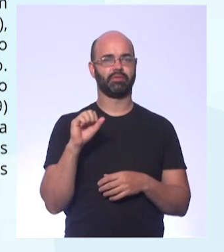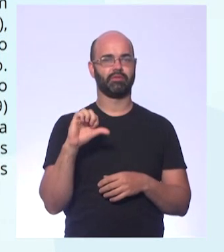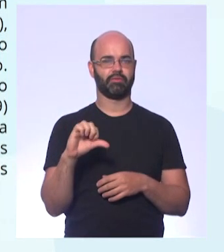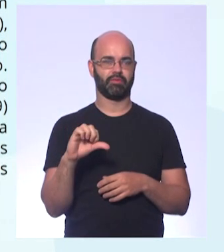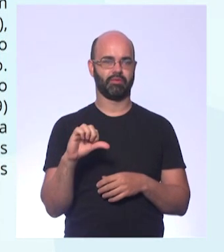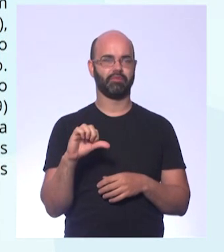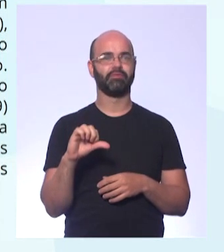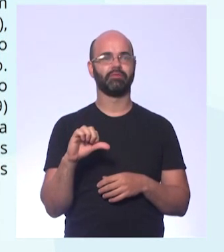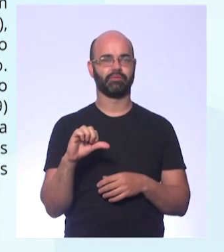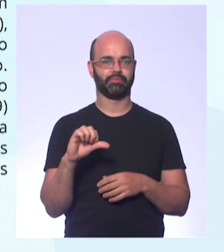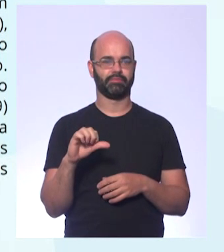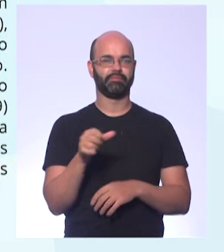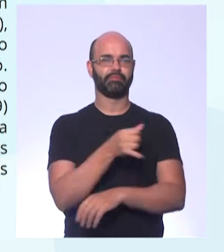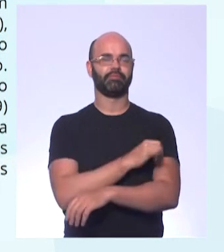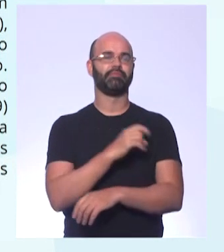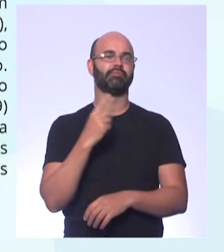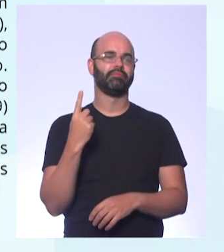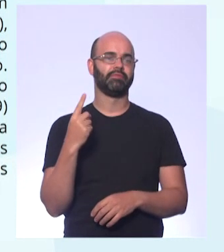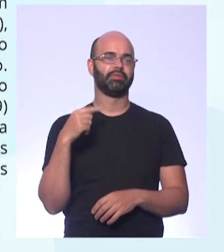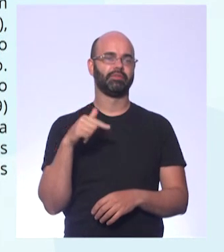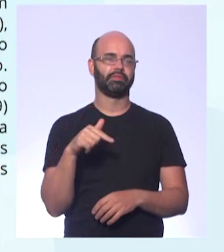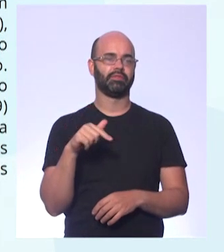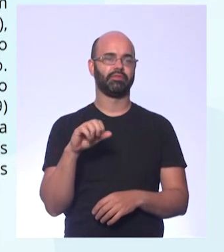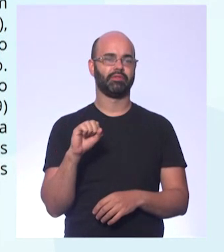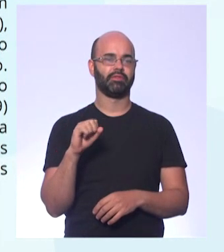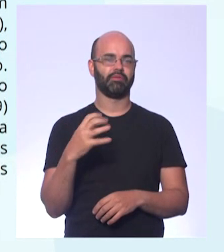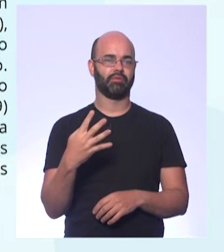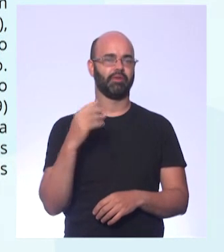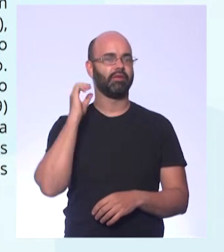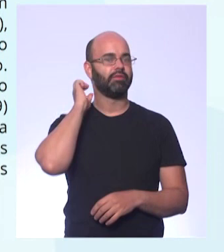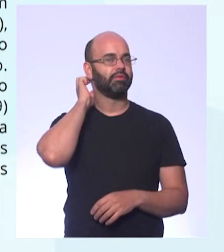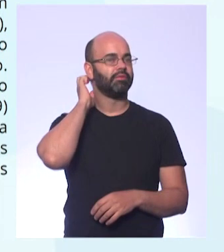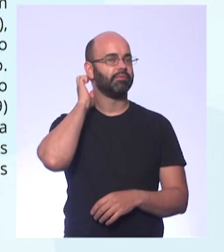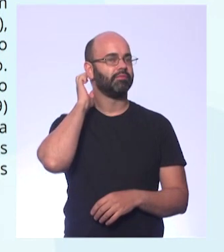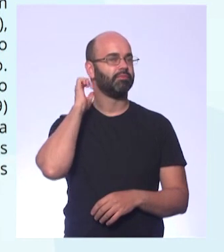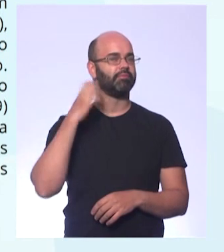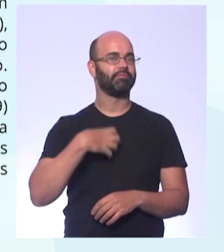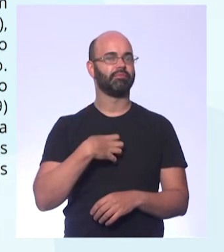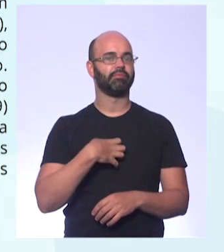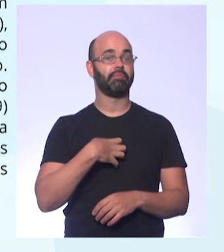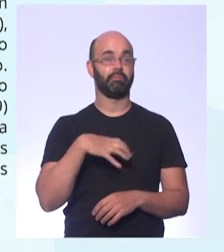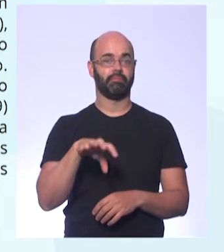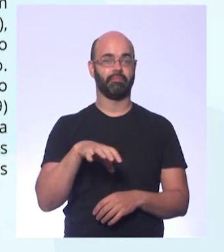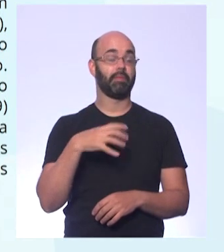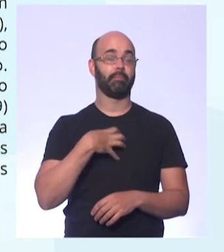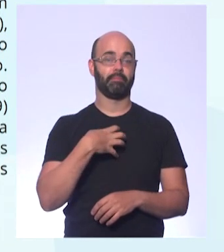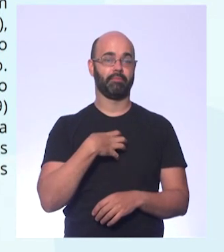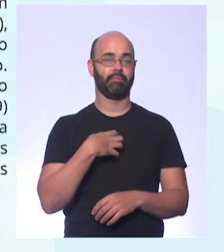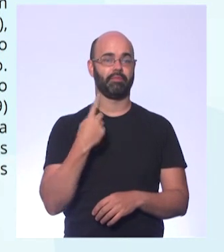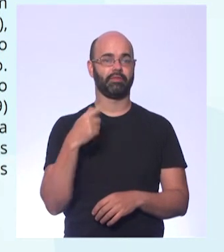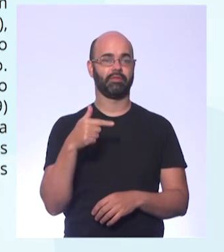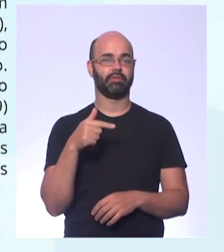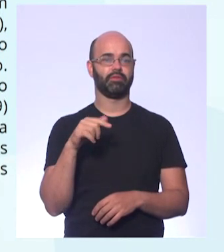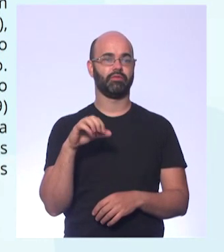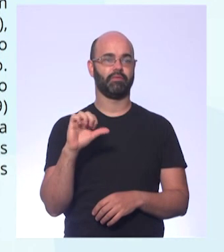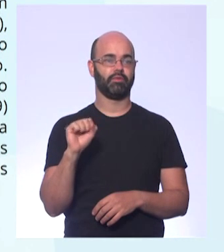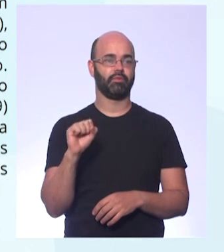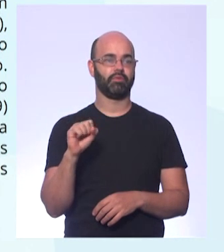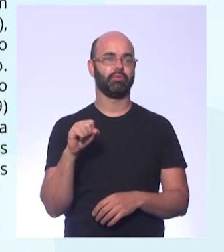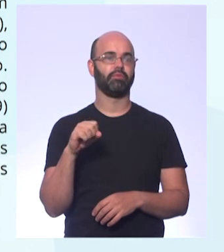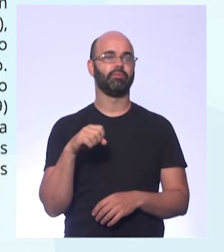Janeiro, 1794, Bahia, 1798 e Pernambuco, 1801. Esses